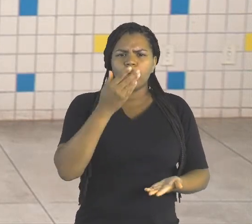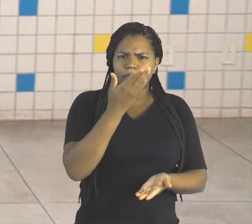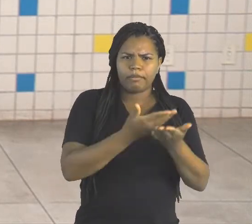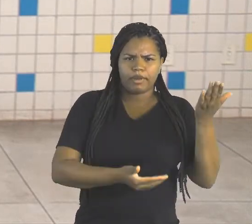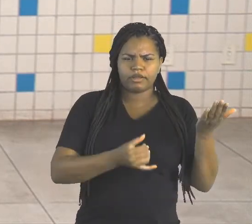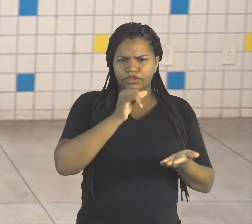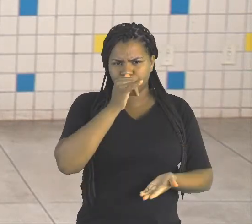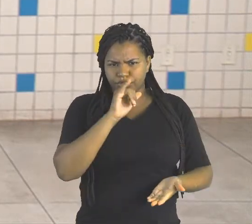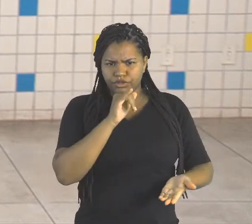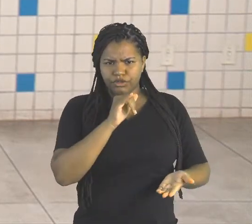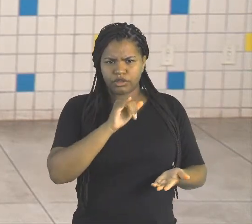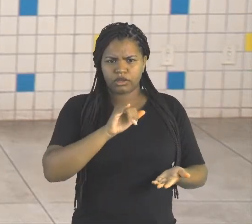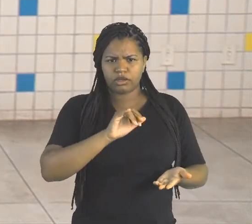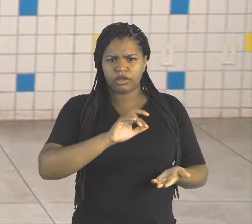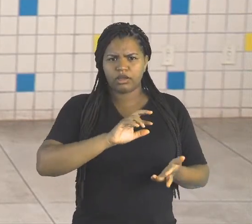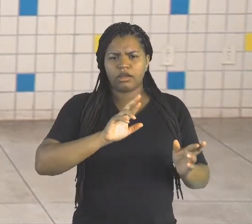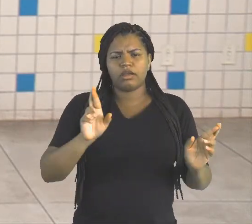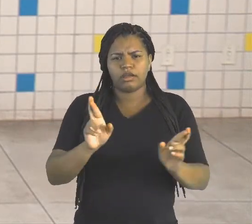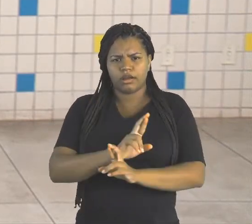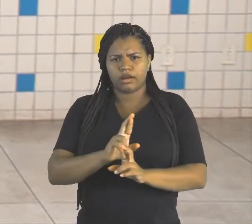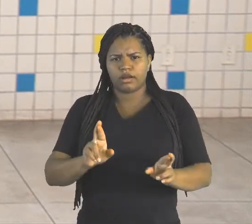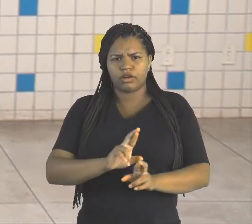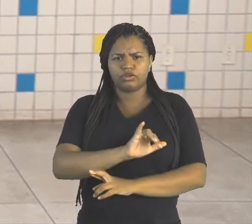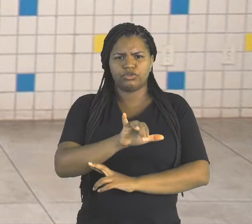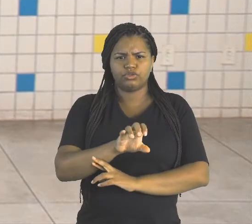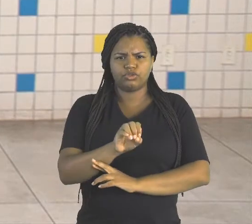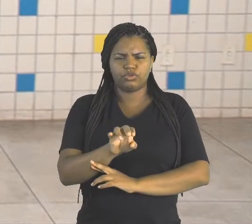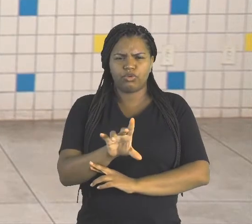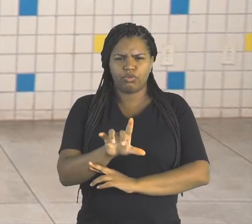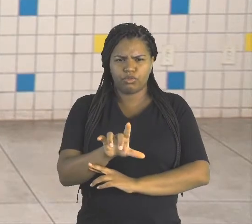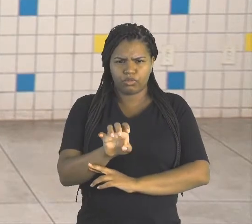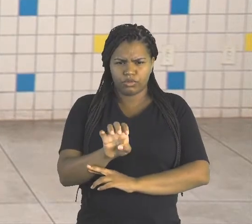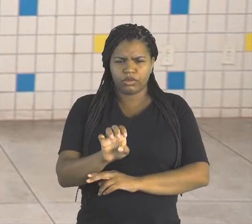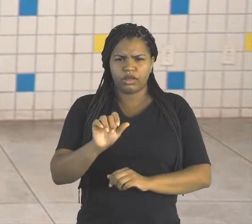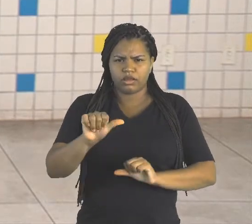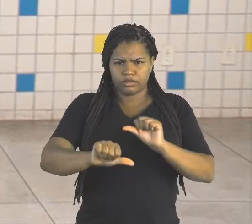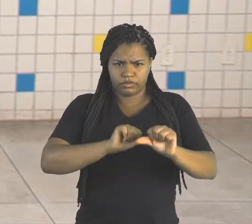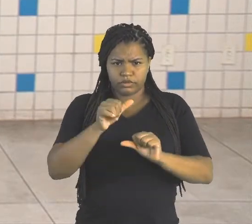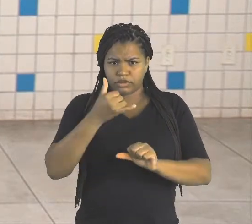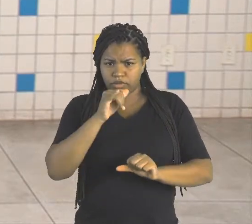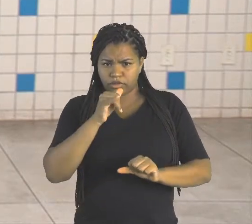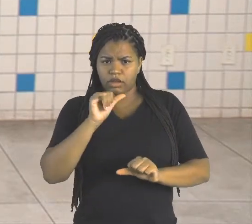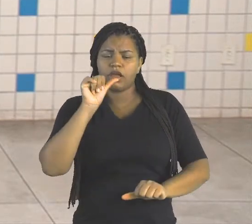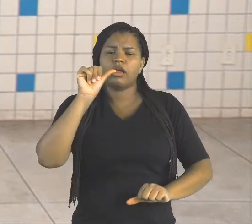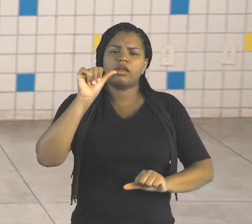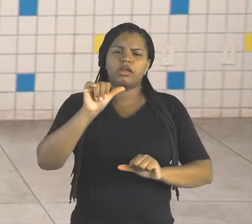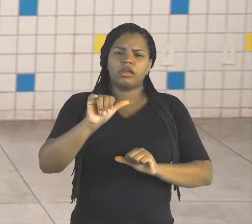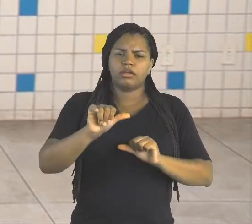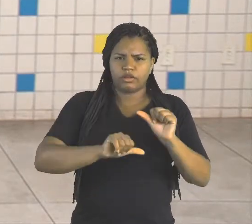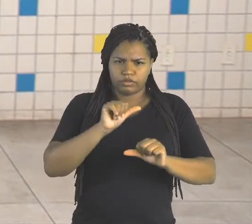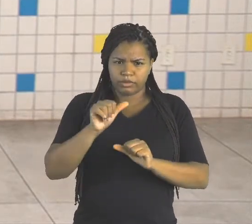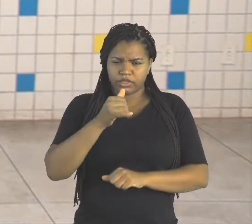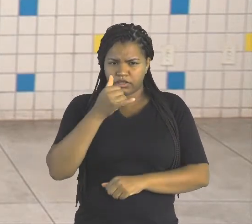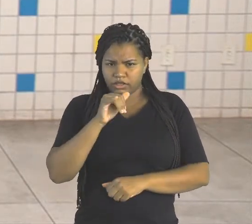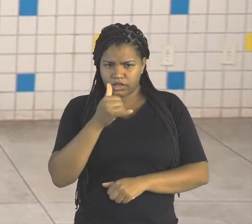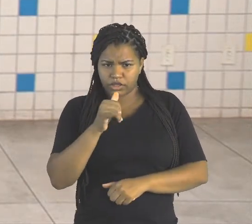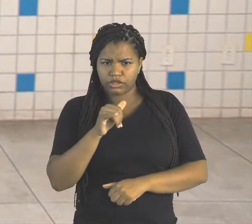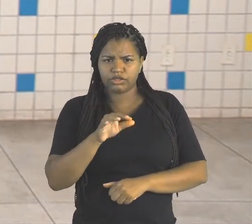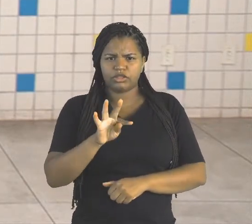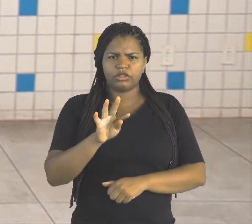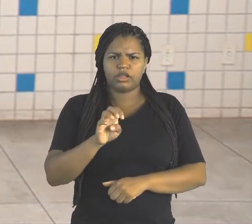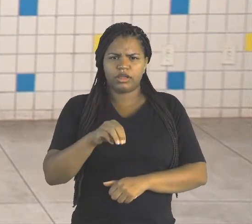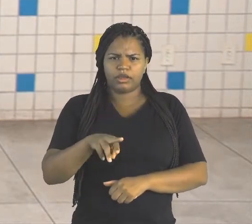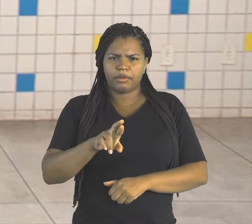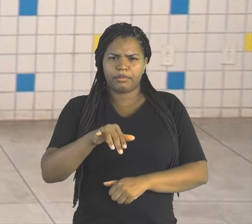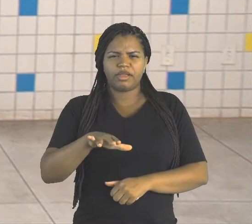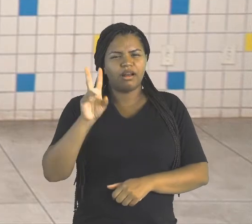em relação ao efeito Joule, que é a transformação de energia elétrica em energia térmica. Vocês lembram desse conceito, né? Estudamos nas